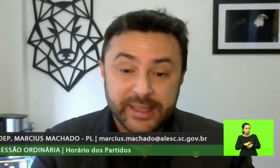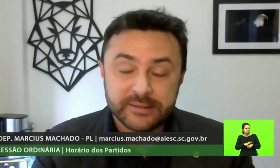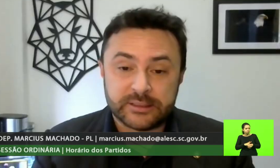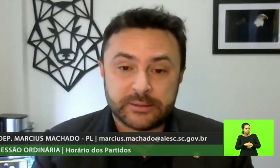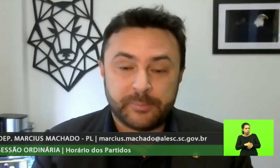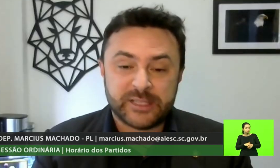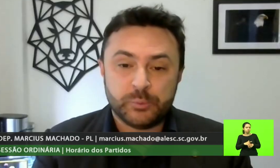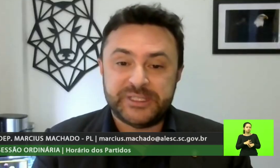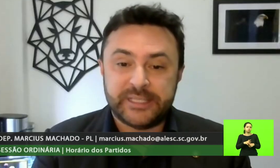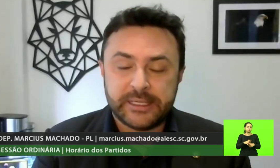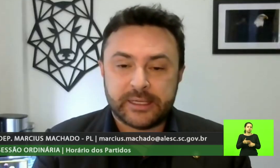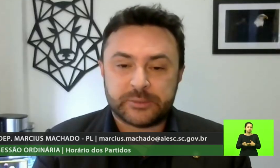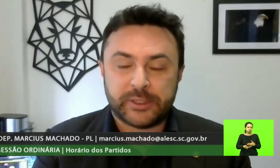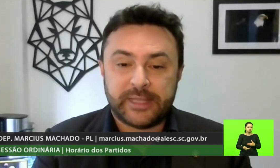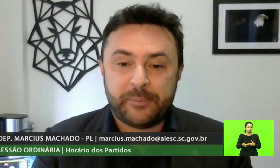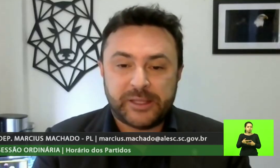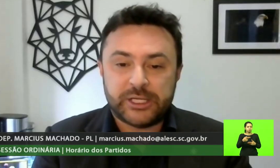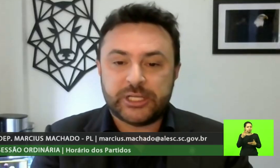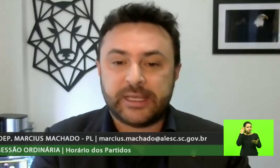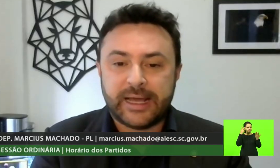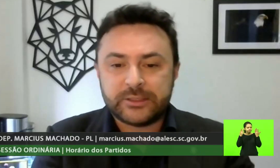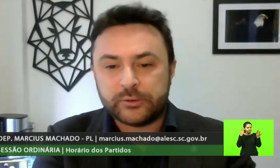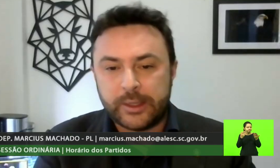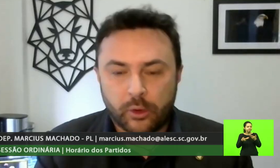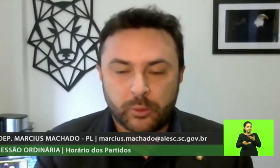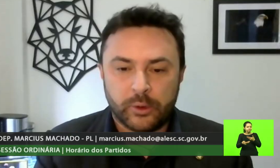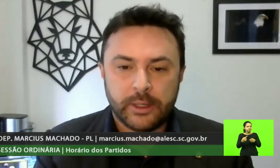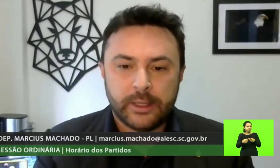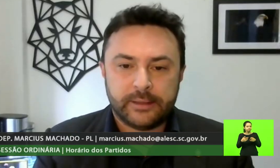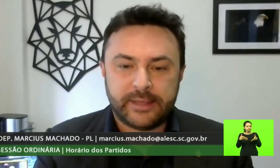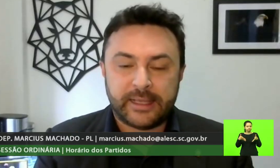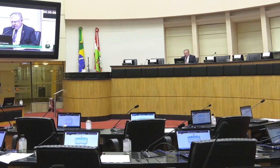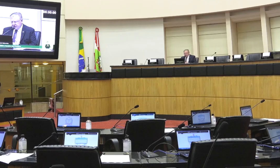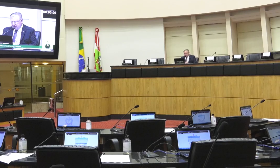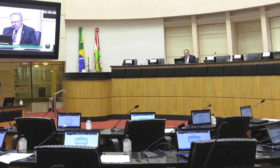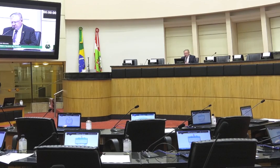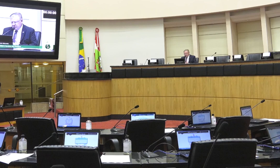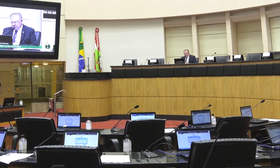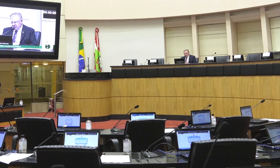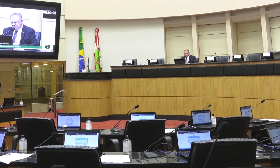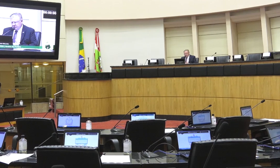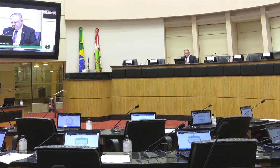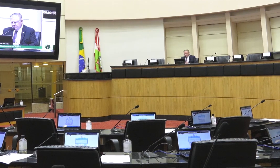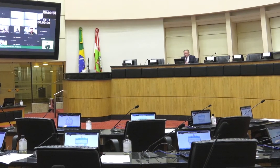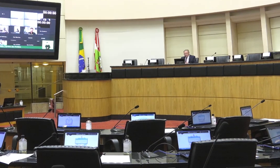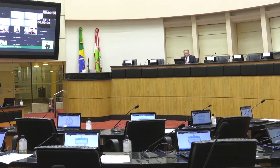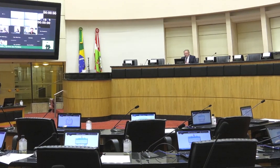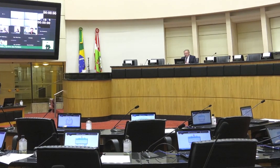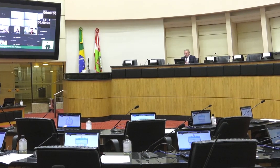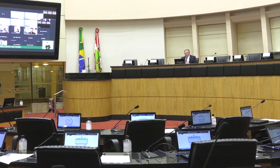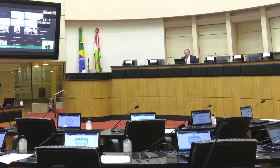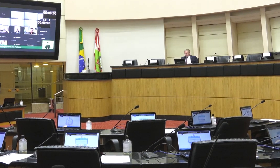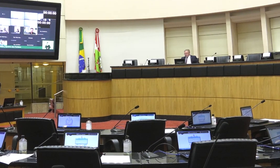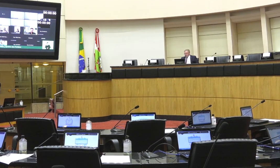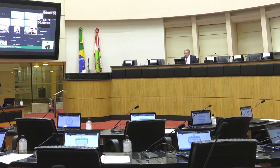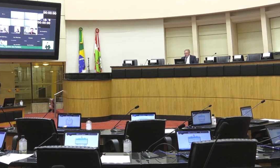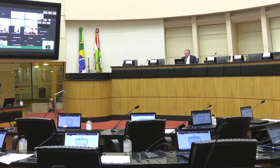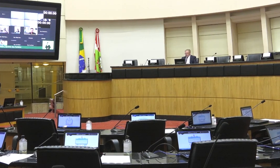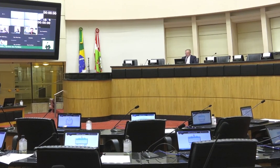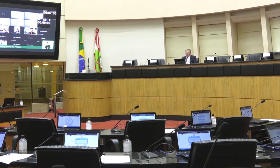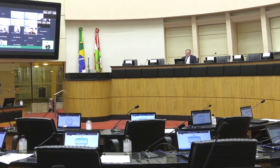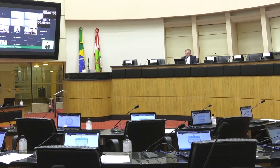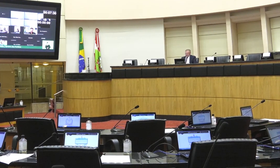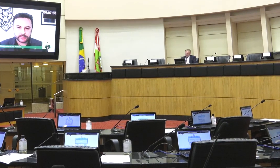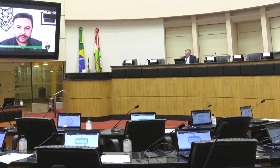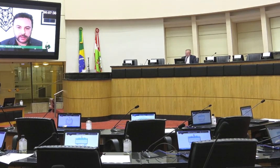Legislativa alguns parlamentares participavam das reuniões de forma remota A medida foi necessária após Decreto Estadual de